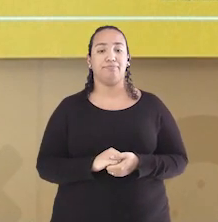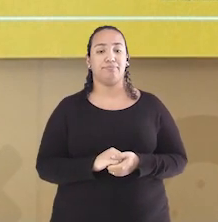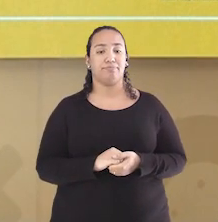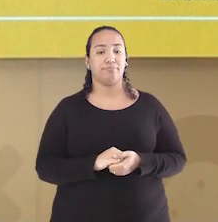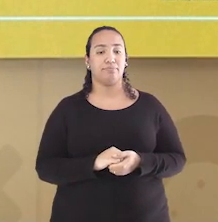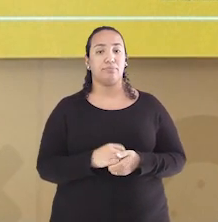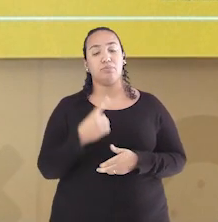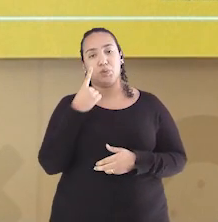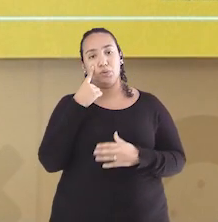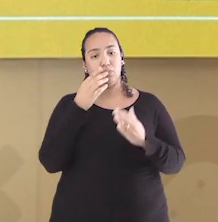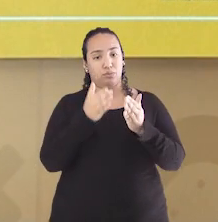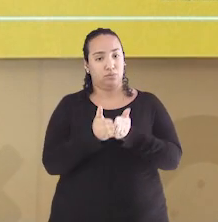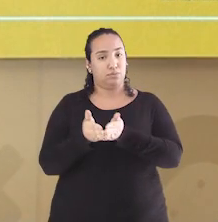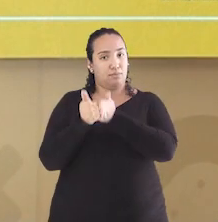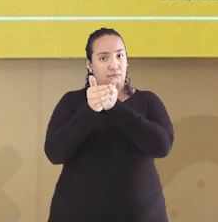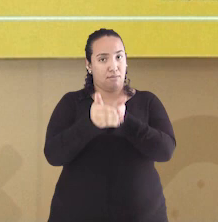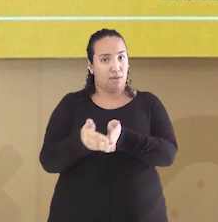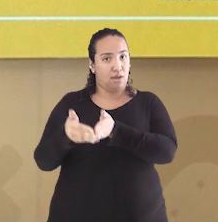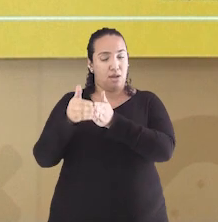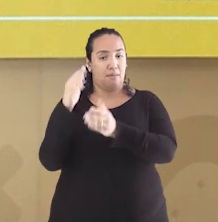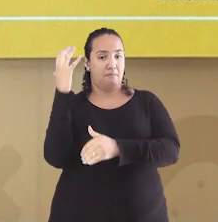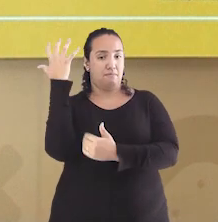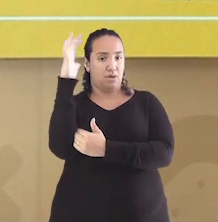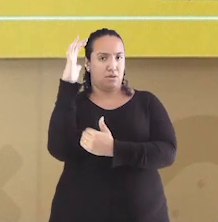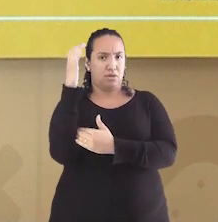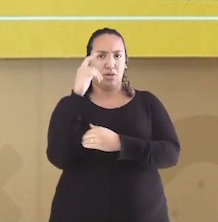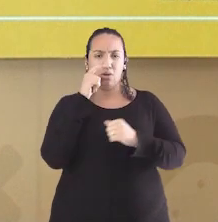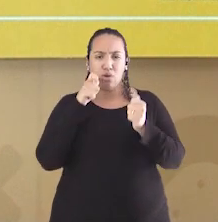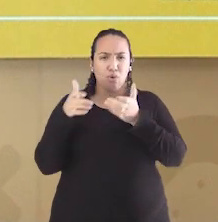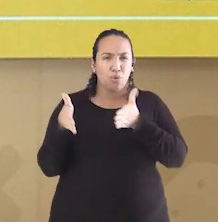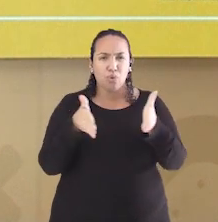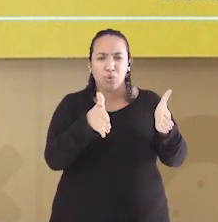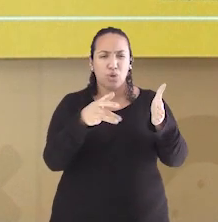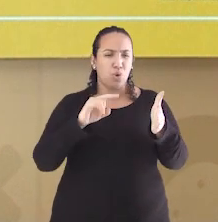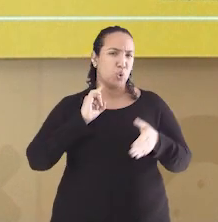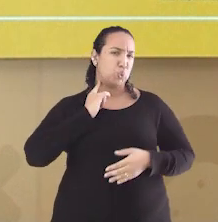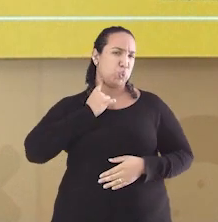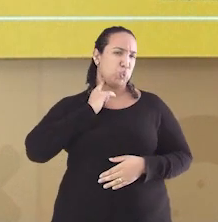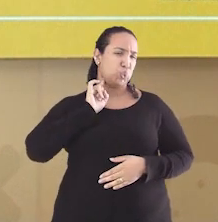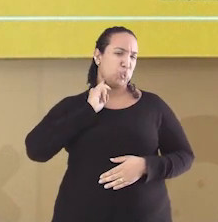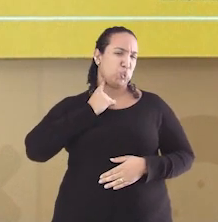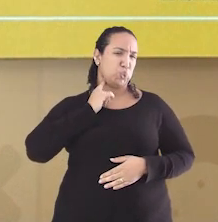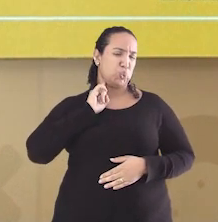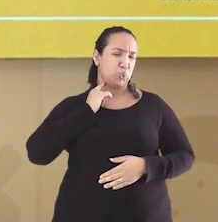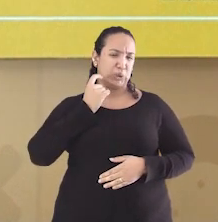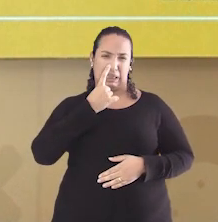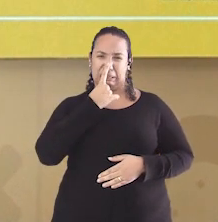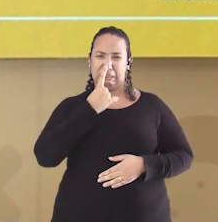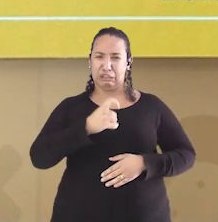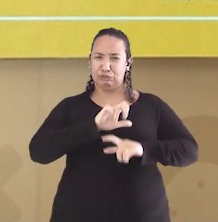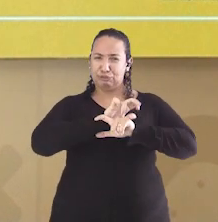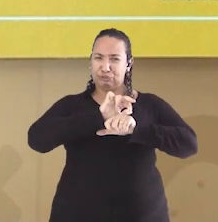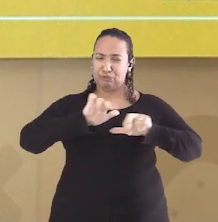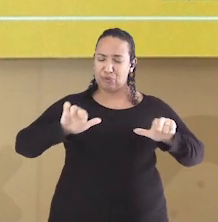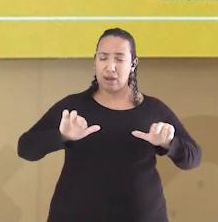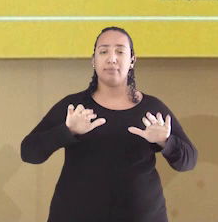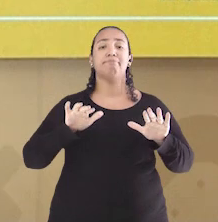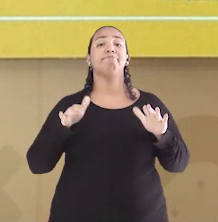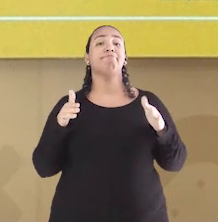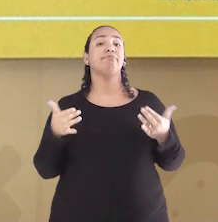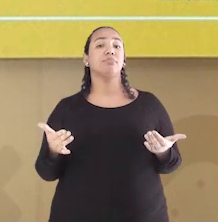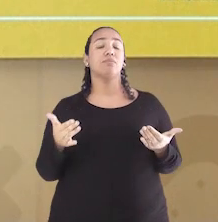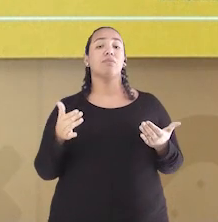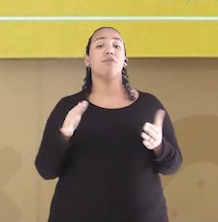vendo? É um barco, né, feito de madeira, num rio muito poluído. Olha só quanto lixo que tem. Beleza?